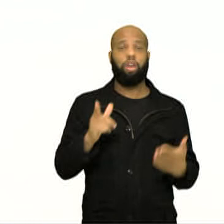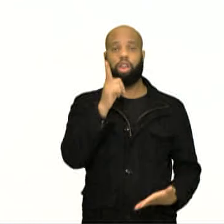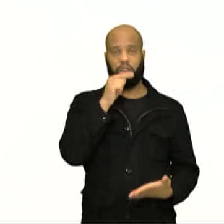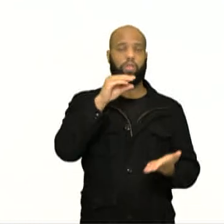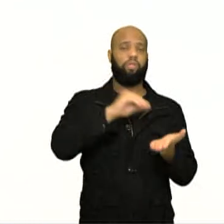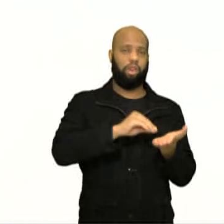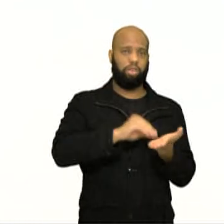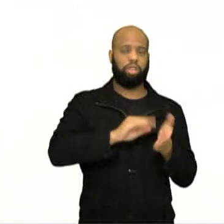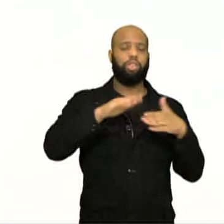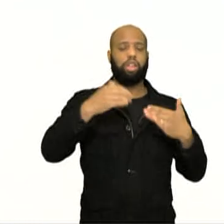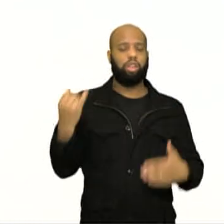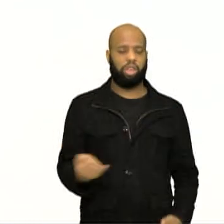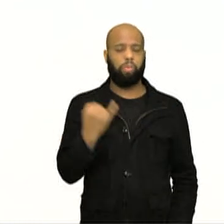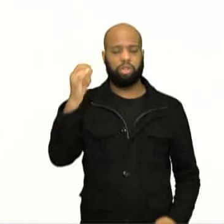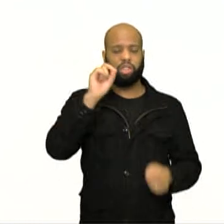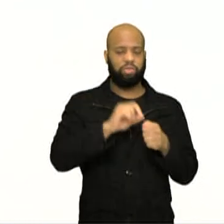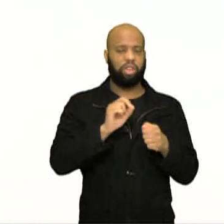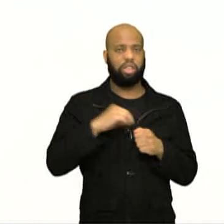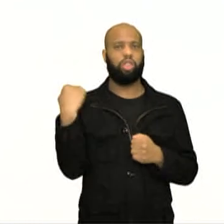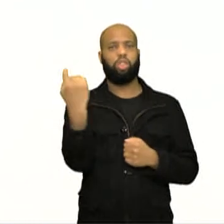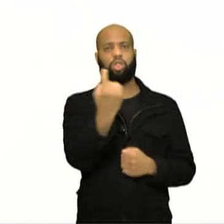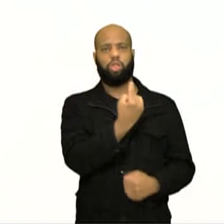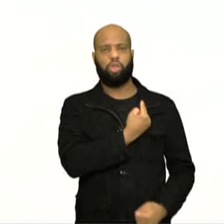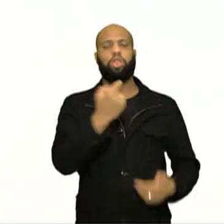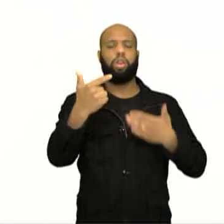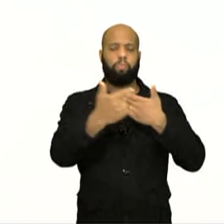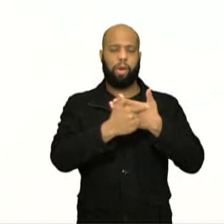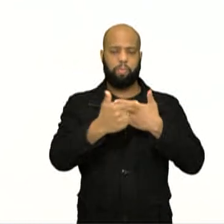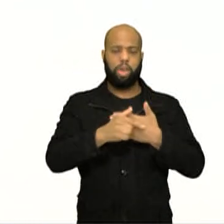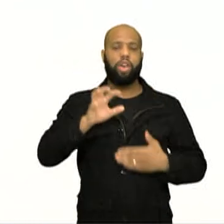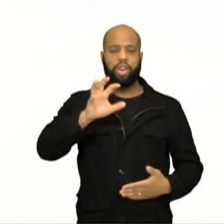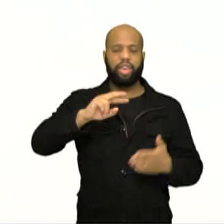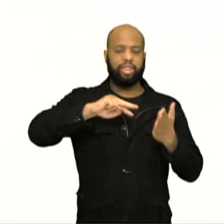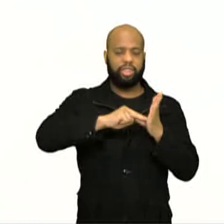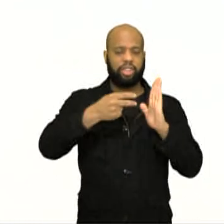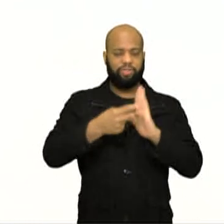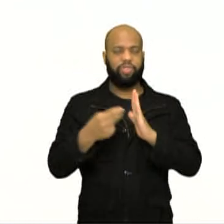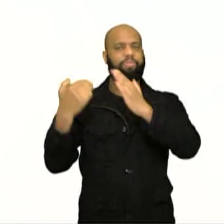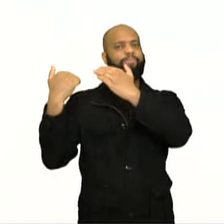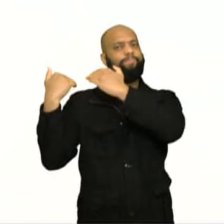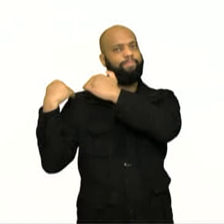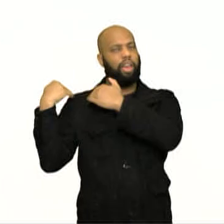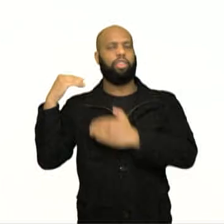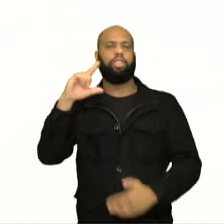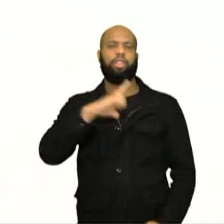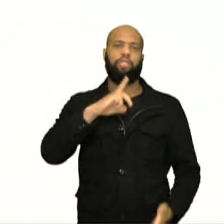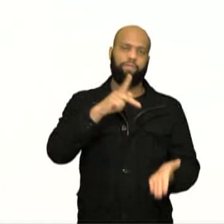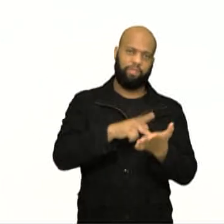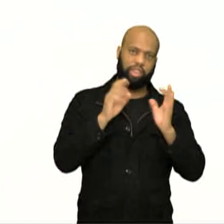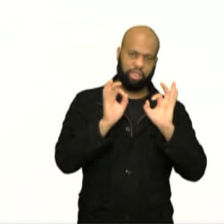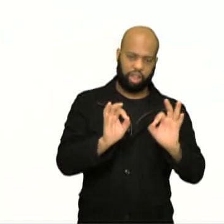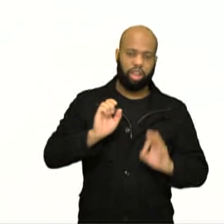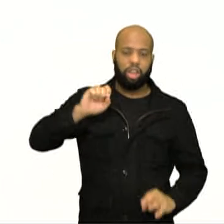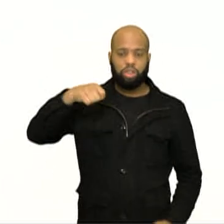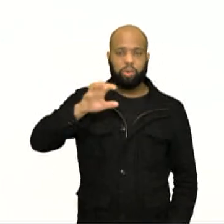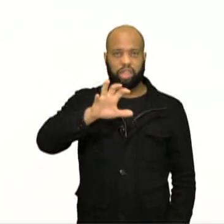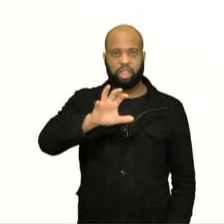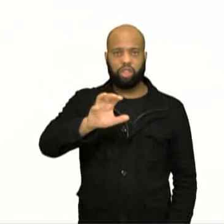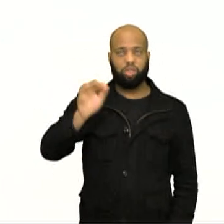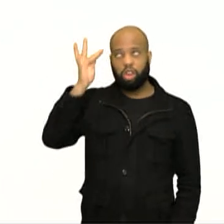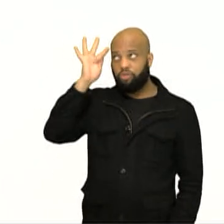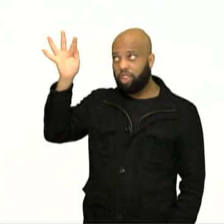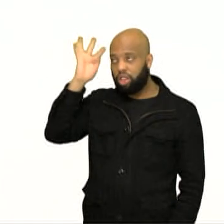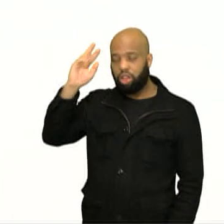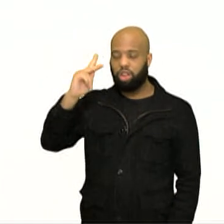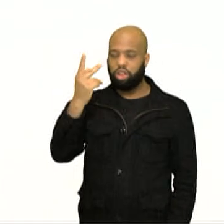gente fazer a nossa parte. Isso significa ser responsável de verdade, e é sobre isso que Hans Jonas